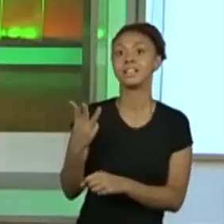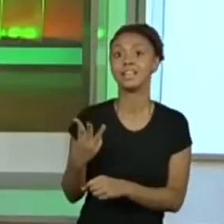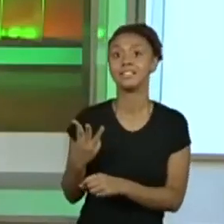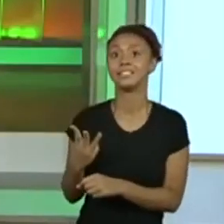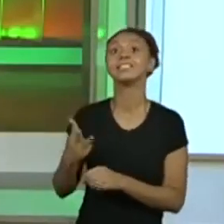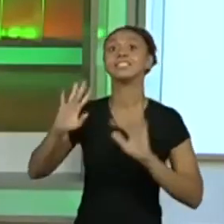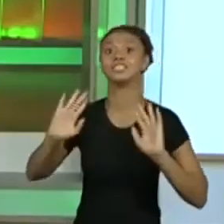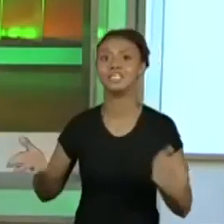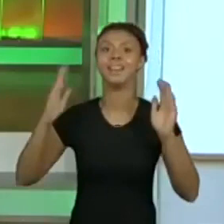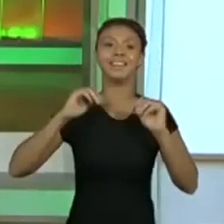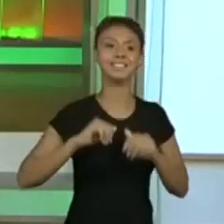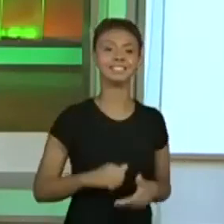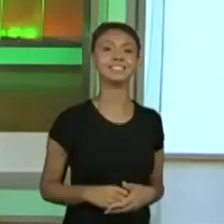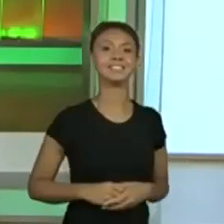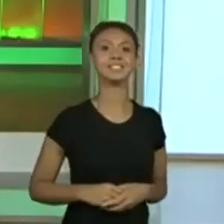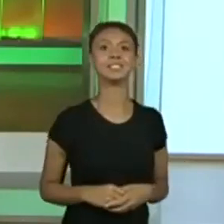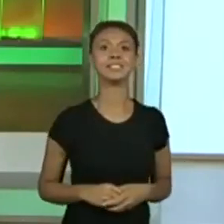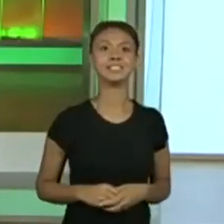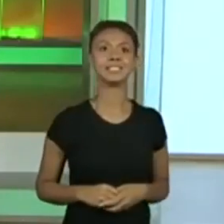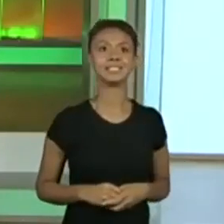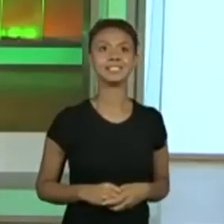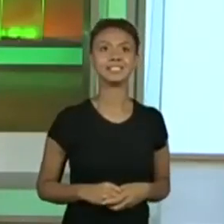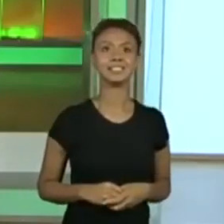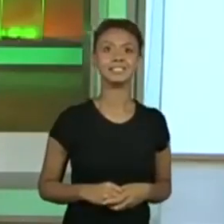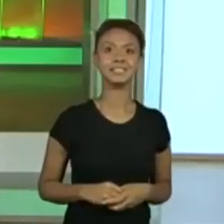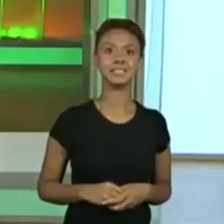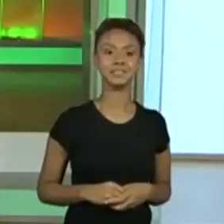três, valendo!